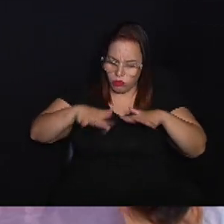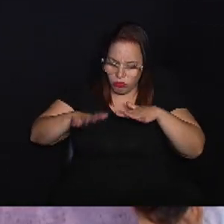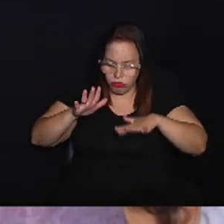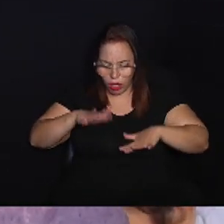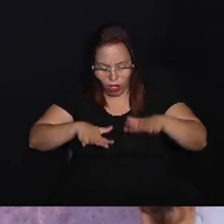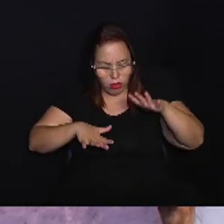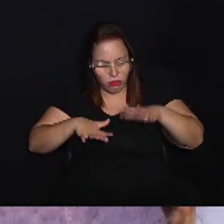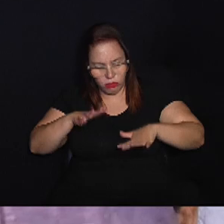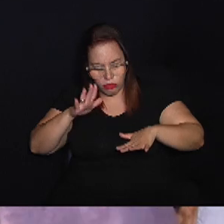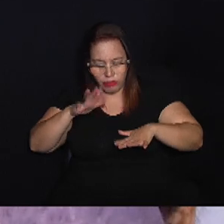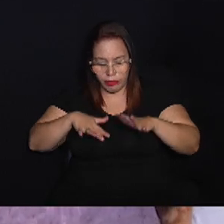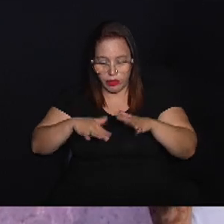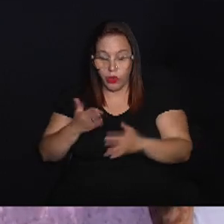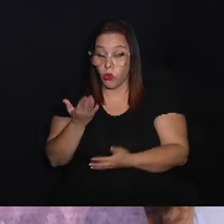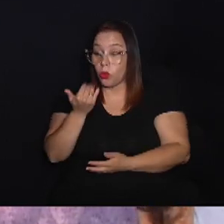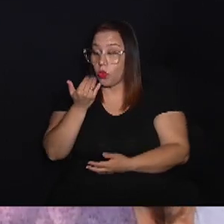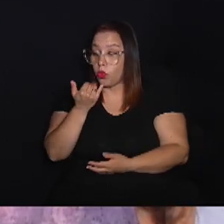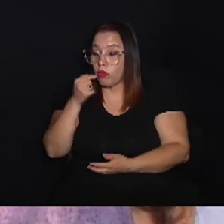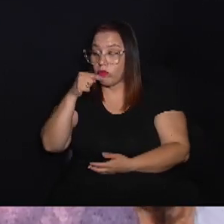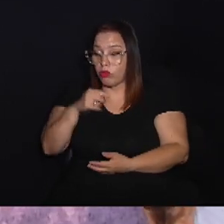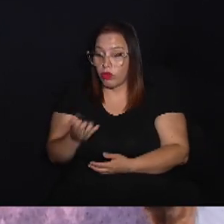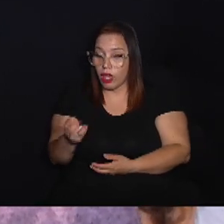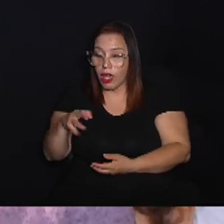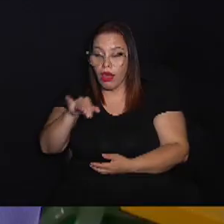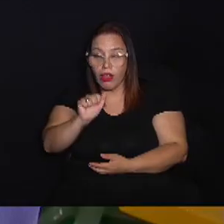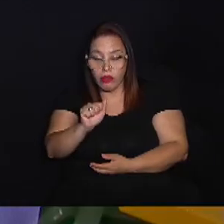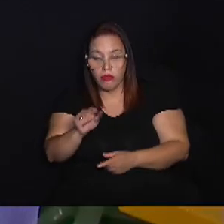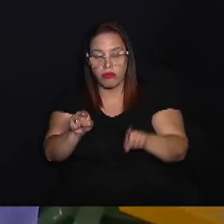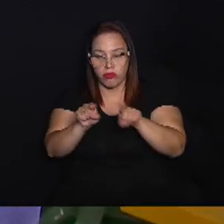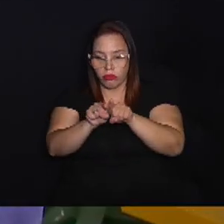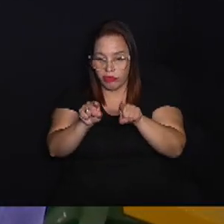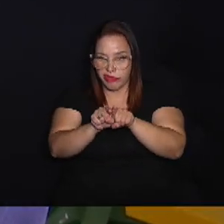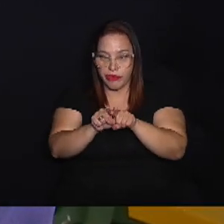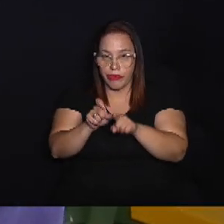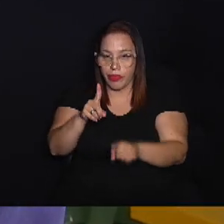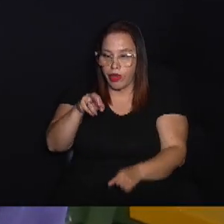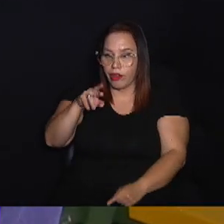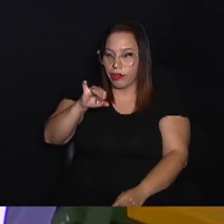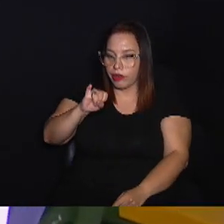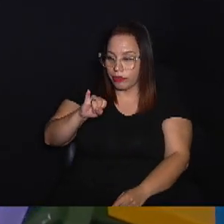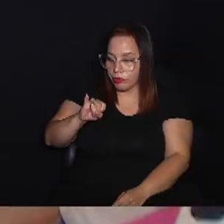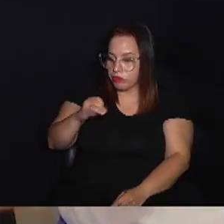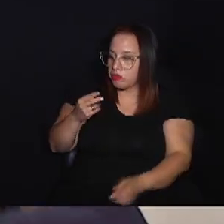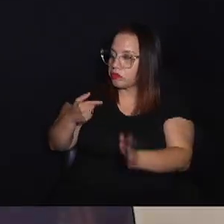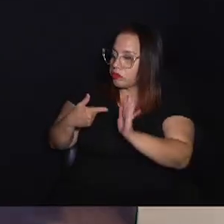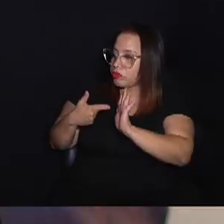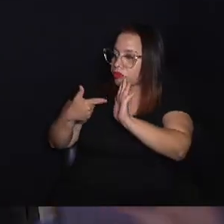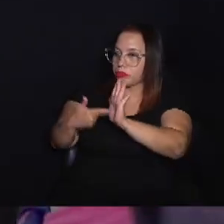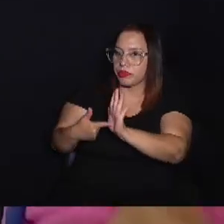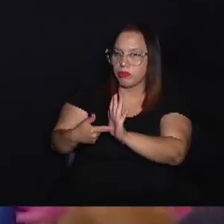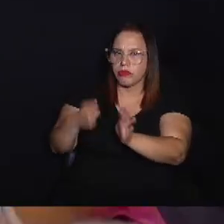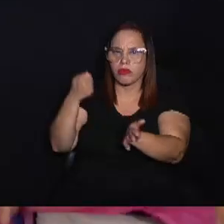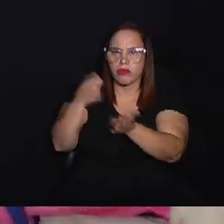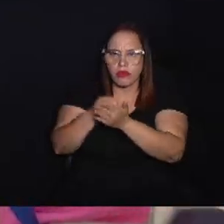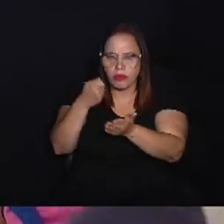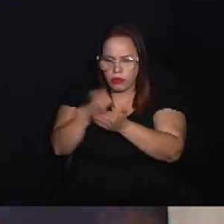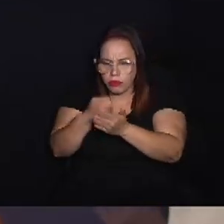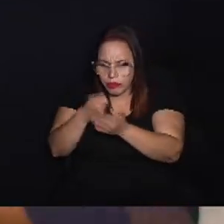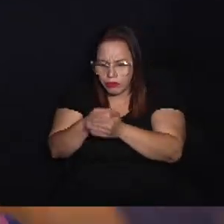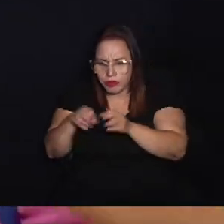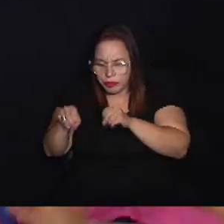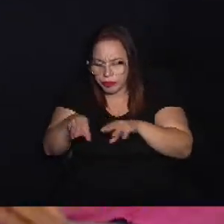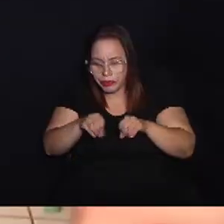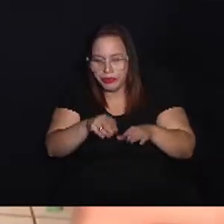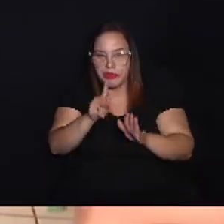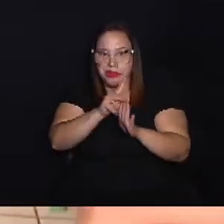a metade das comidas daqui veio da África também. Davi, de 10 anos, mostra que com a dedicação dos educadores